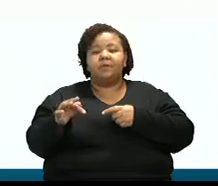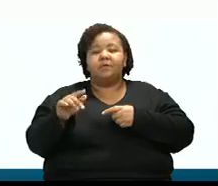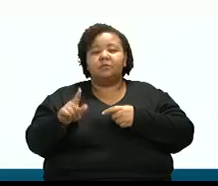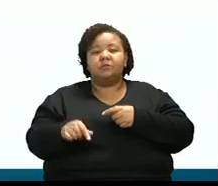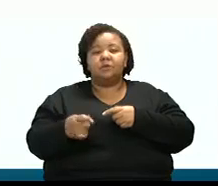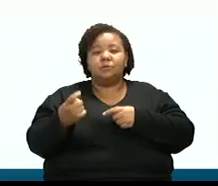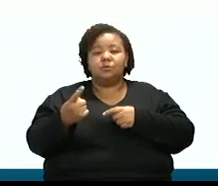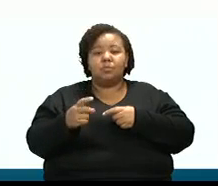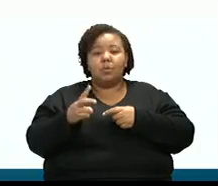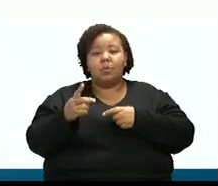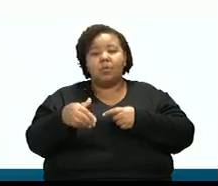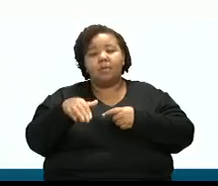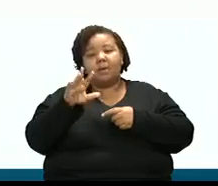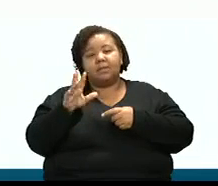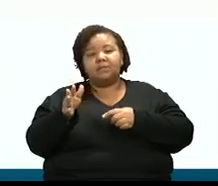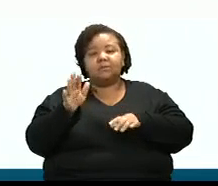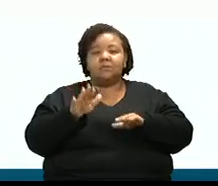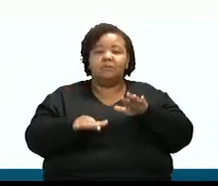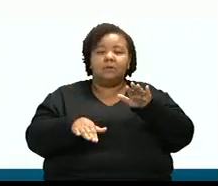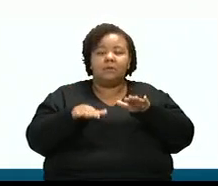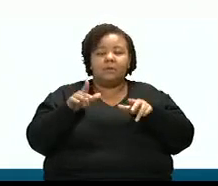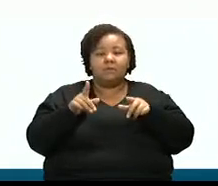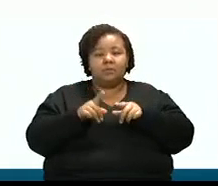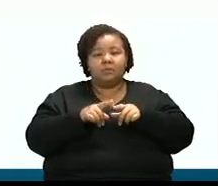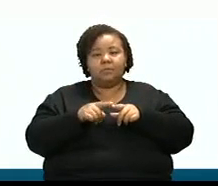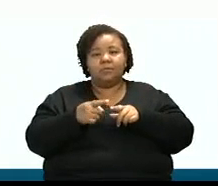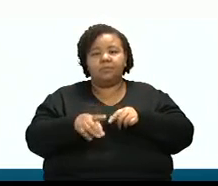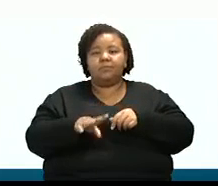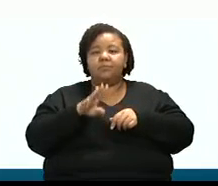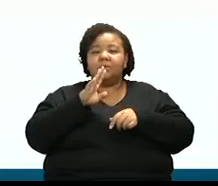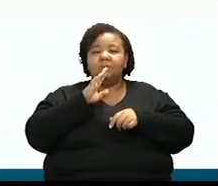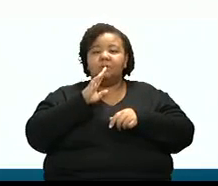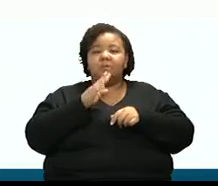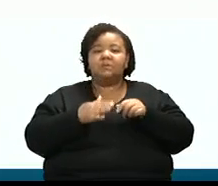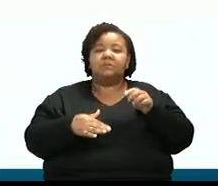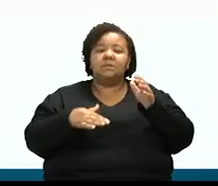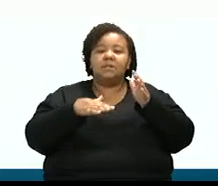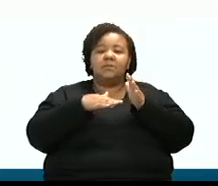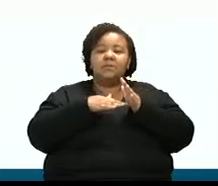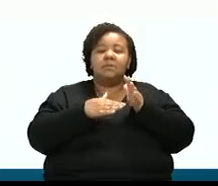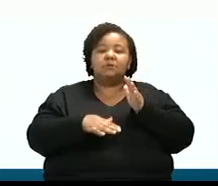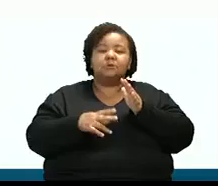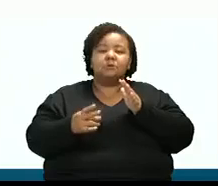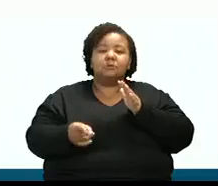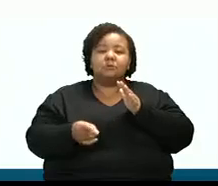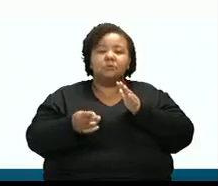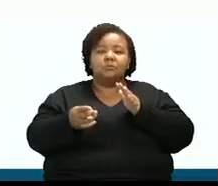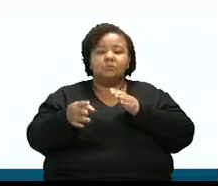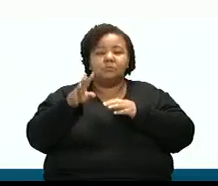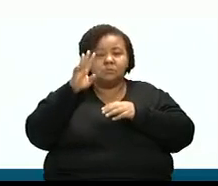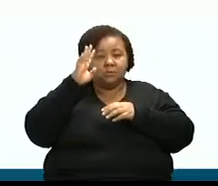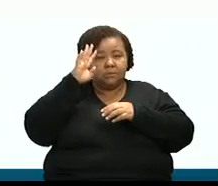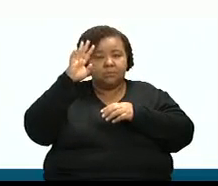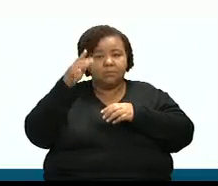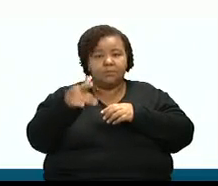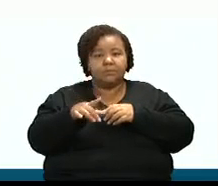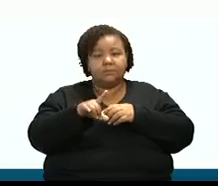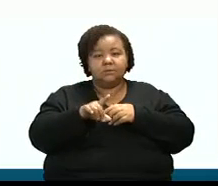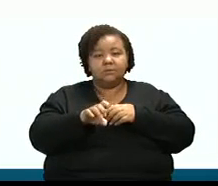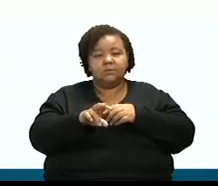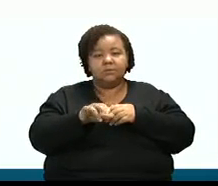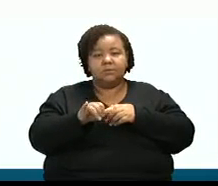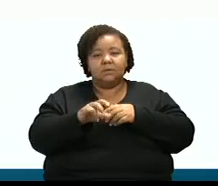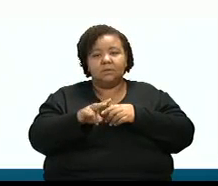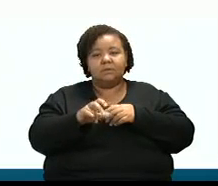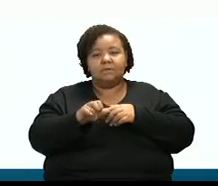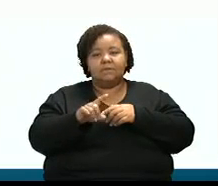duas ou mais variáveis também, o conhecimento dos limites, continuidade, mas principalmente das derivadas e das